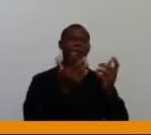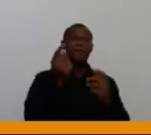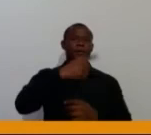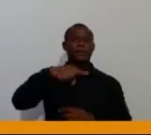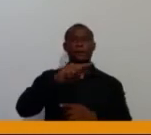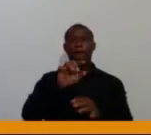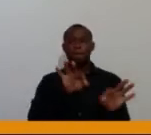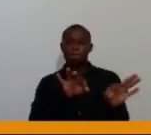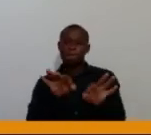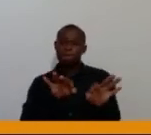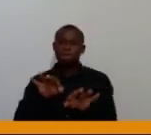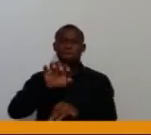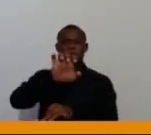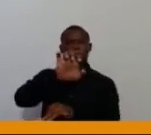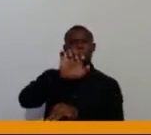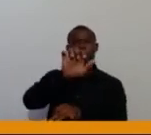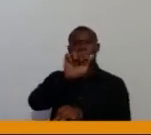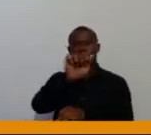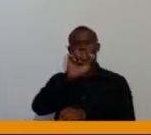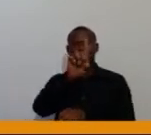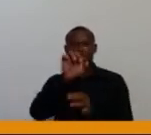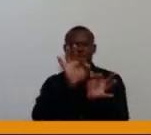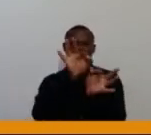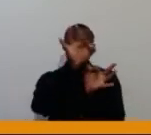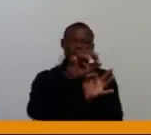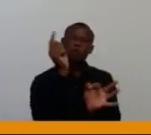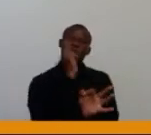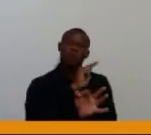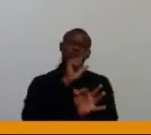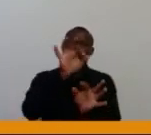possibilidade por conta de tudo que nós